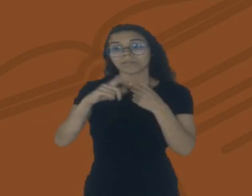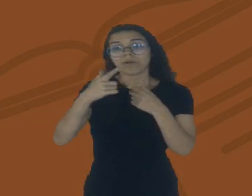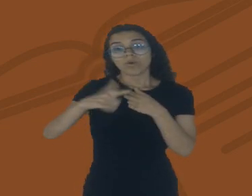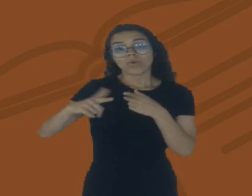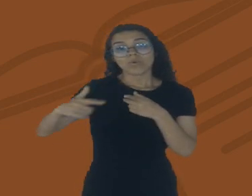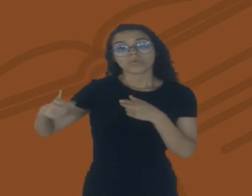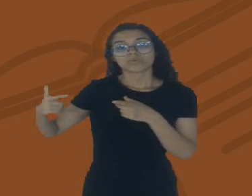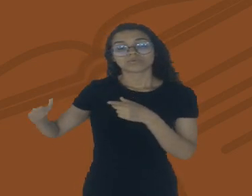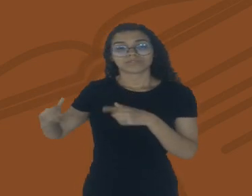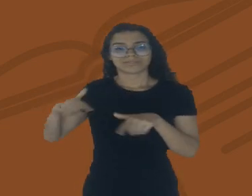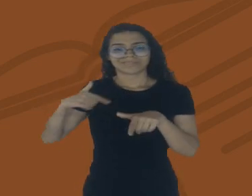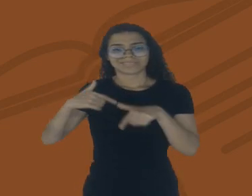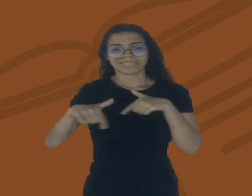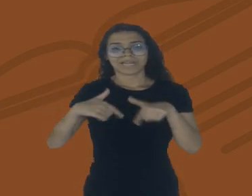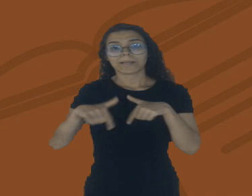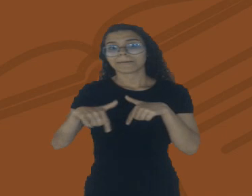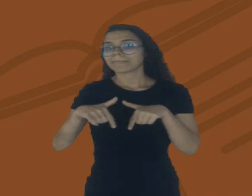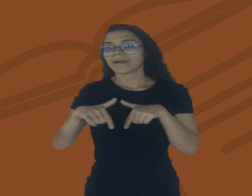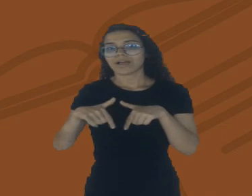que